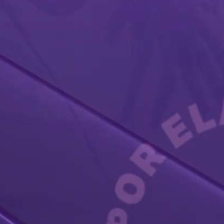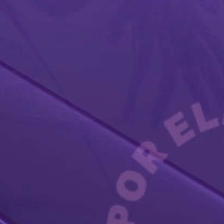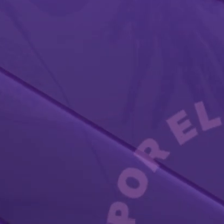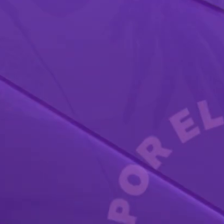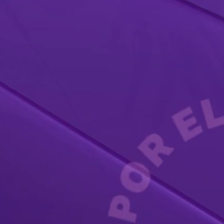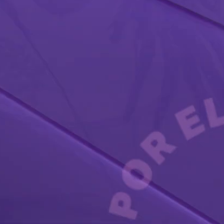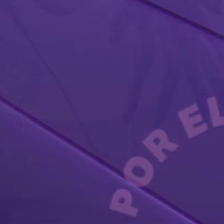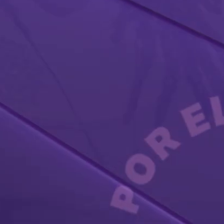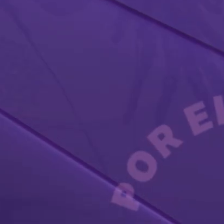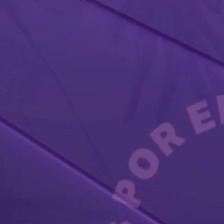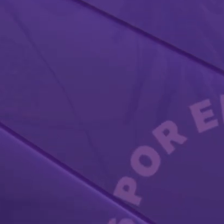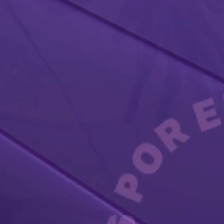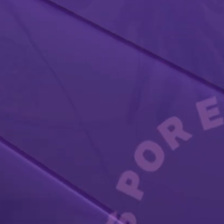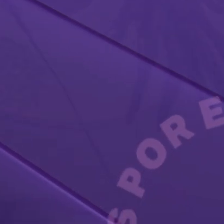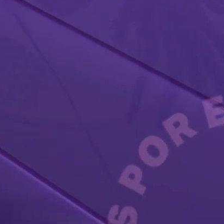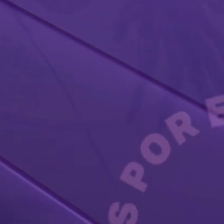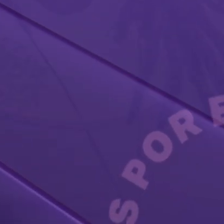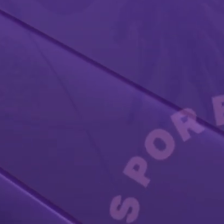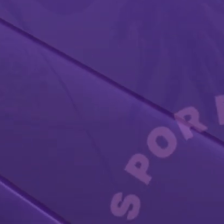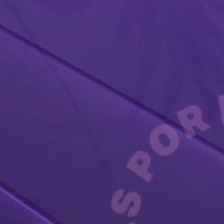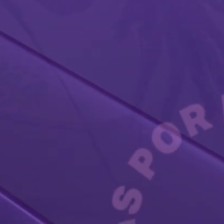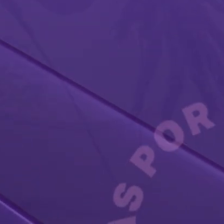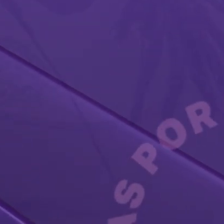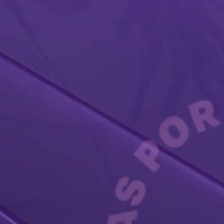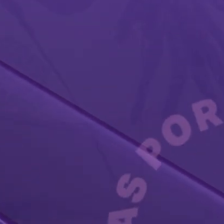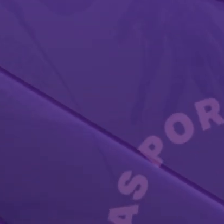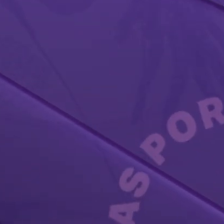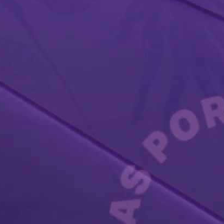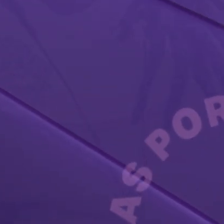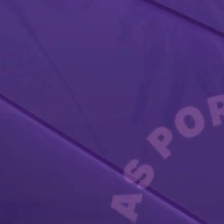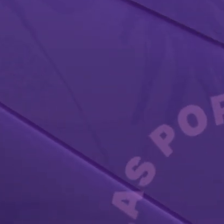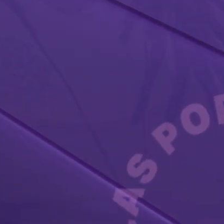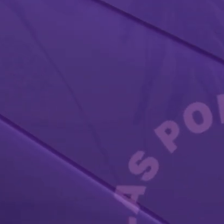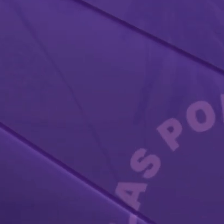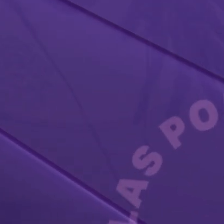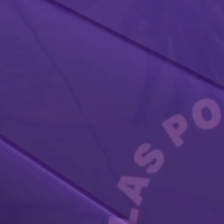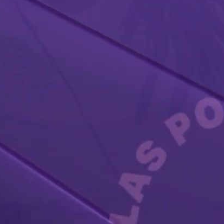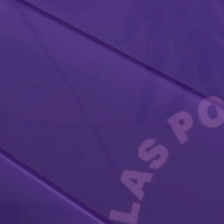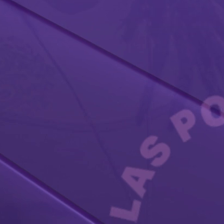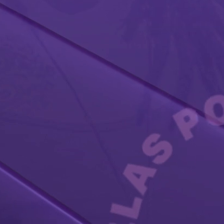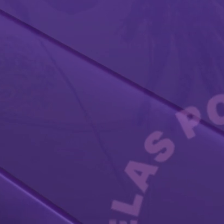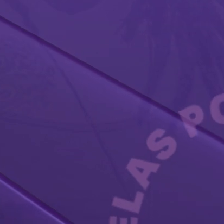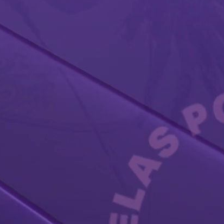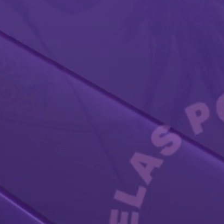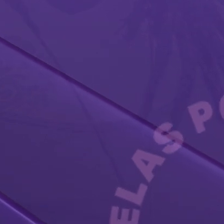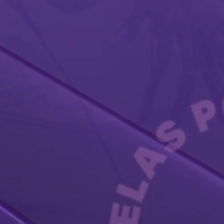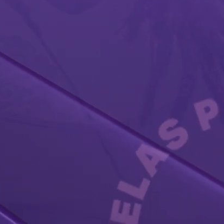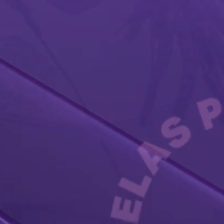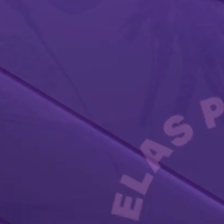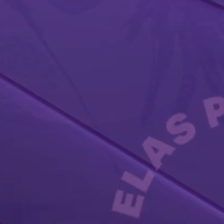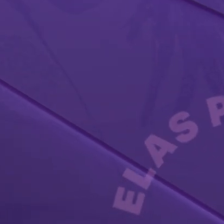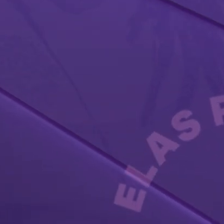Olá! Hoje é sábado e nesta semana discutimos sobre direito à cidade. E hoje preparamos um resumo com os pontos